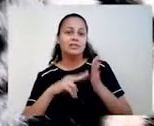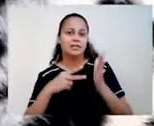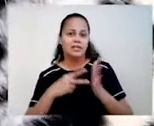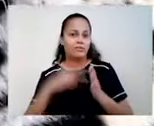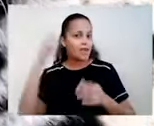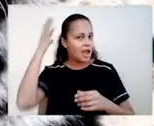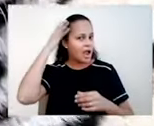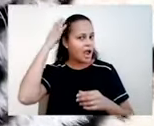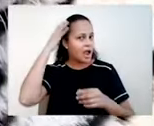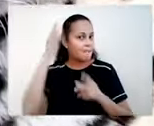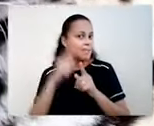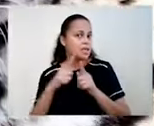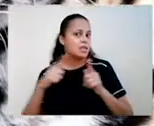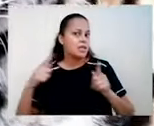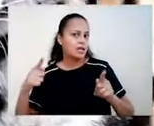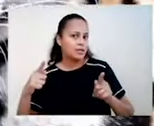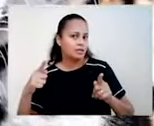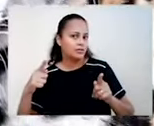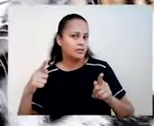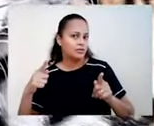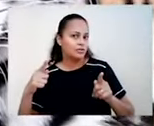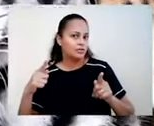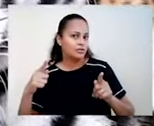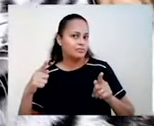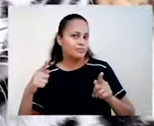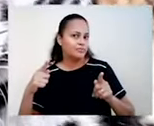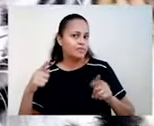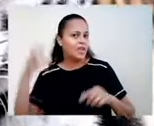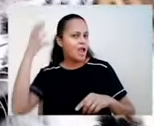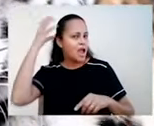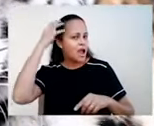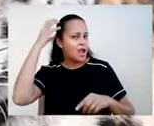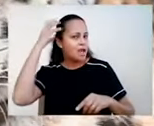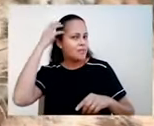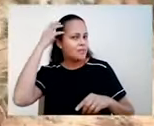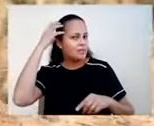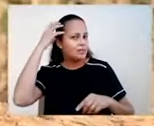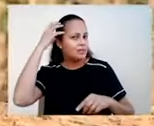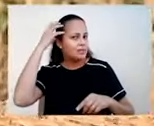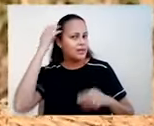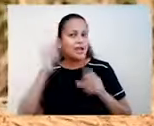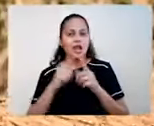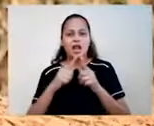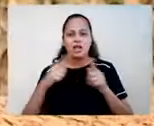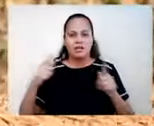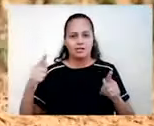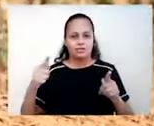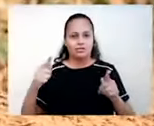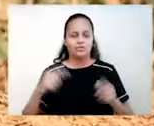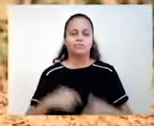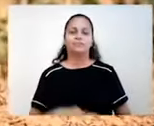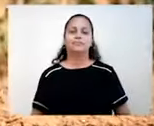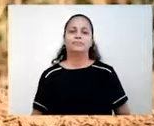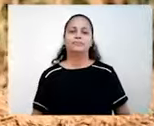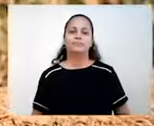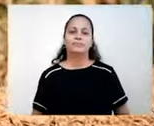significa cabeça grande, através da junção de acangã, cabeça, e usu, grande.